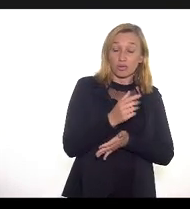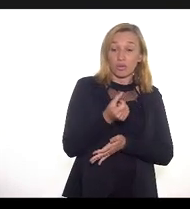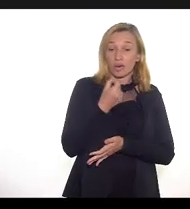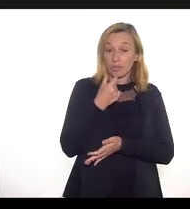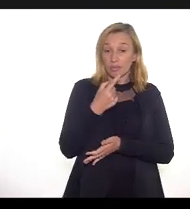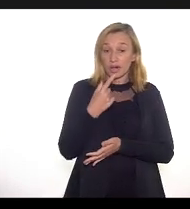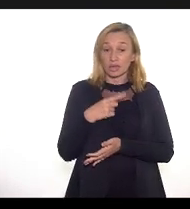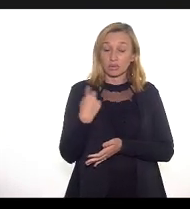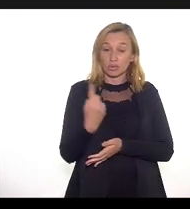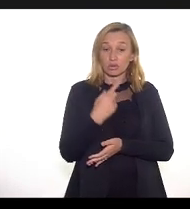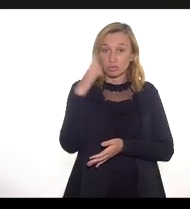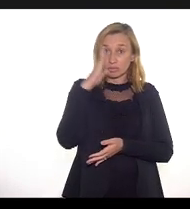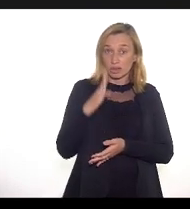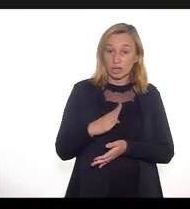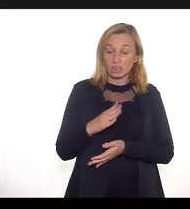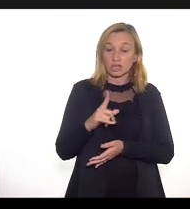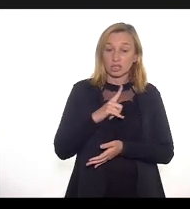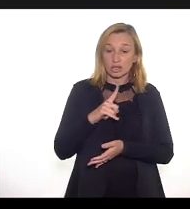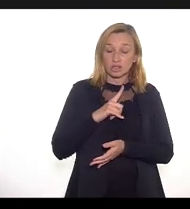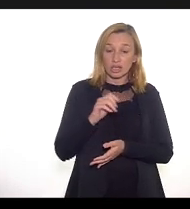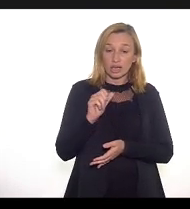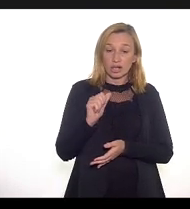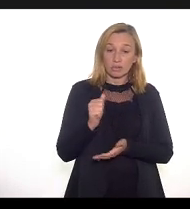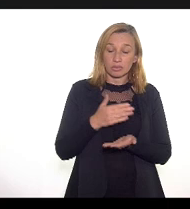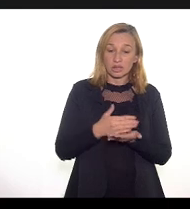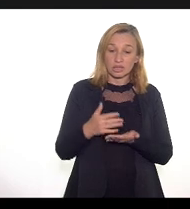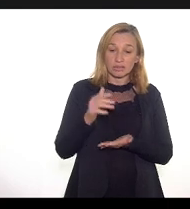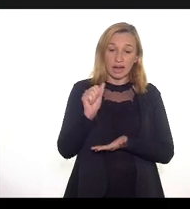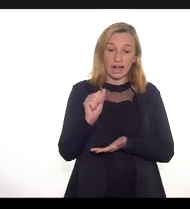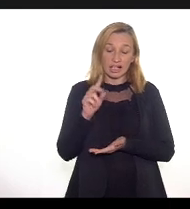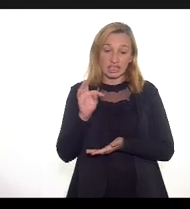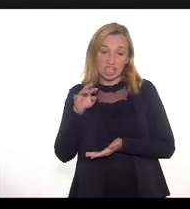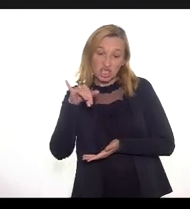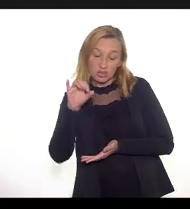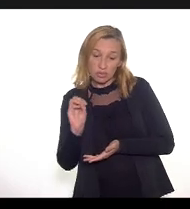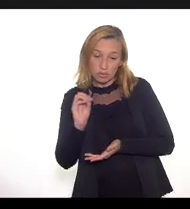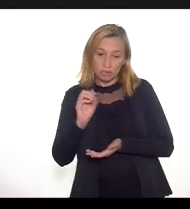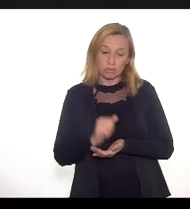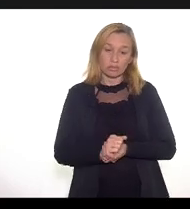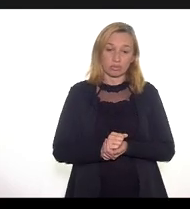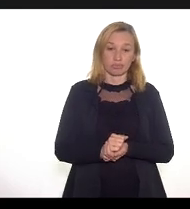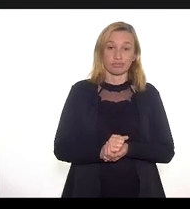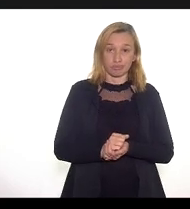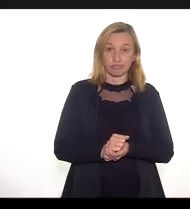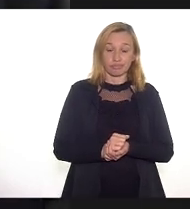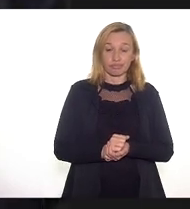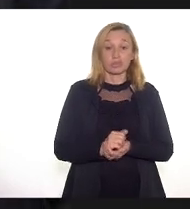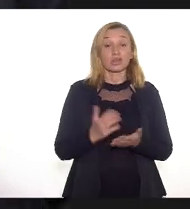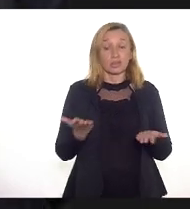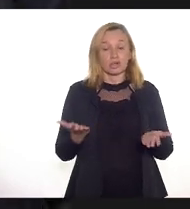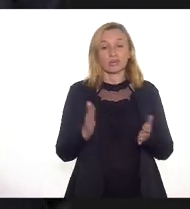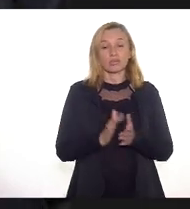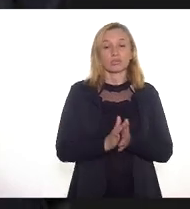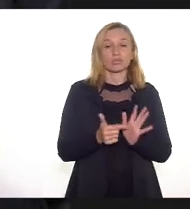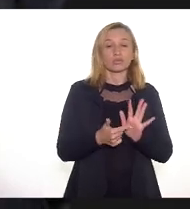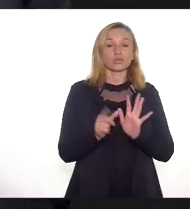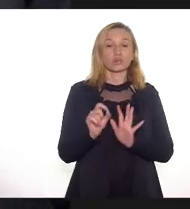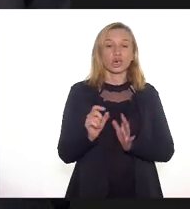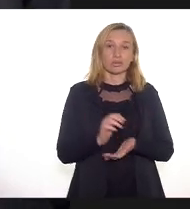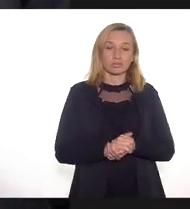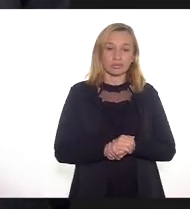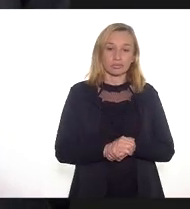né, que tinha como princípio ativo, né, a canabidiol. Então, isso promove já